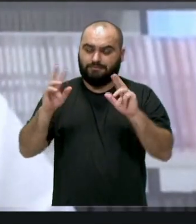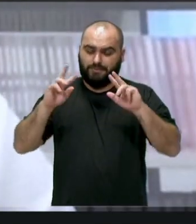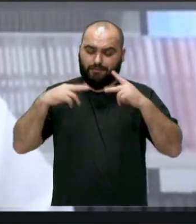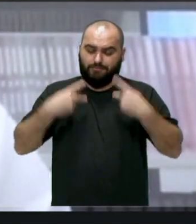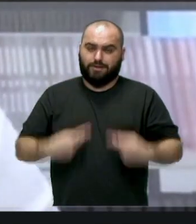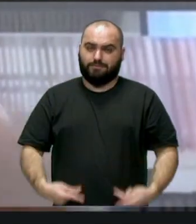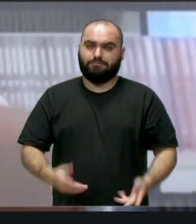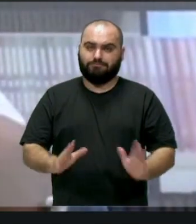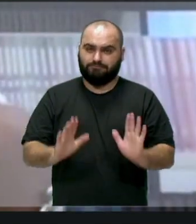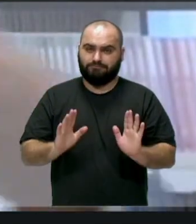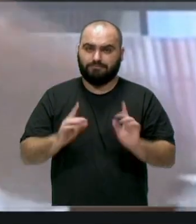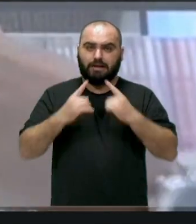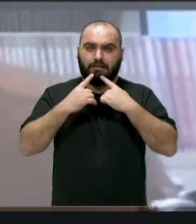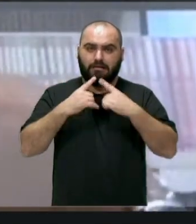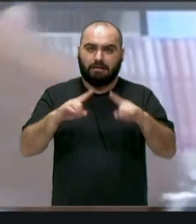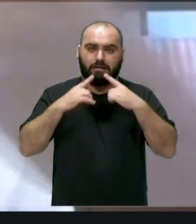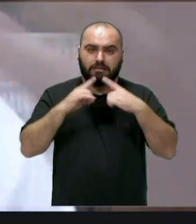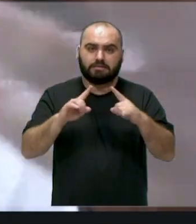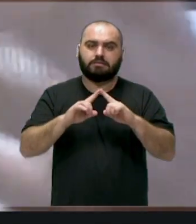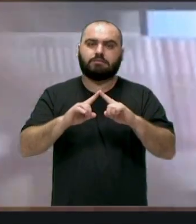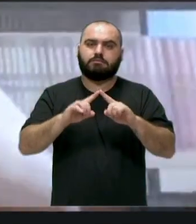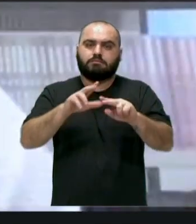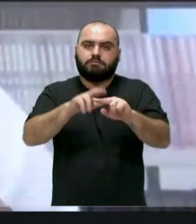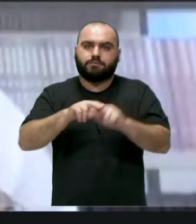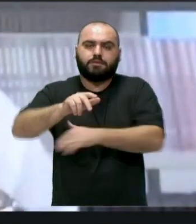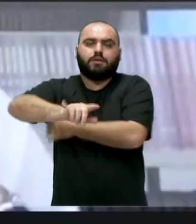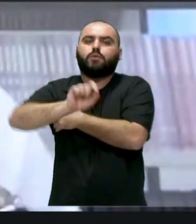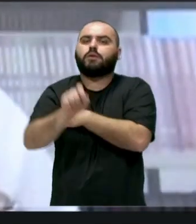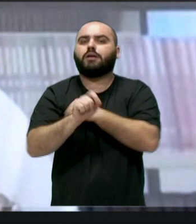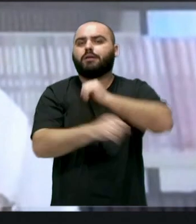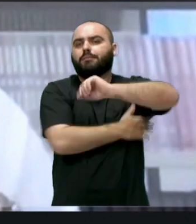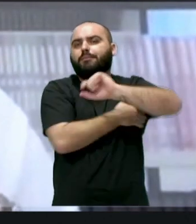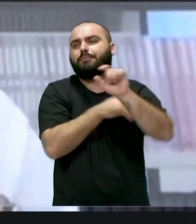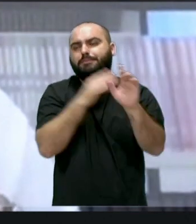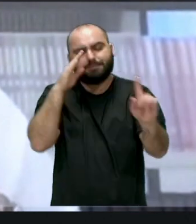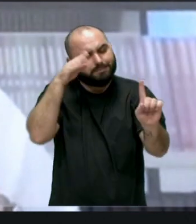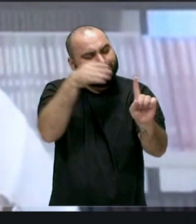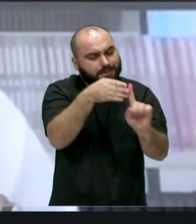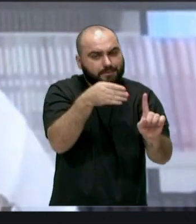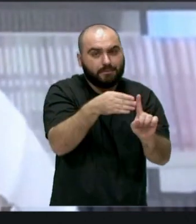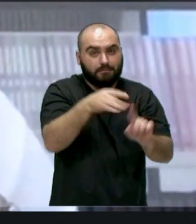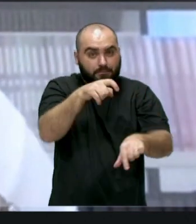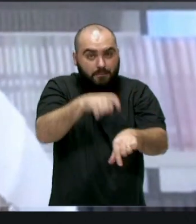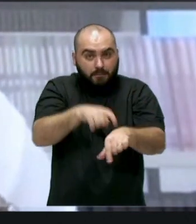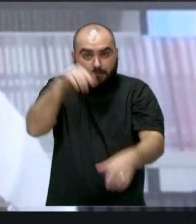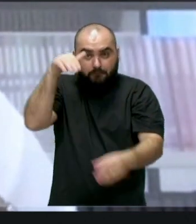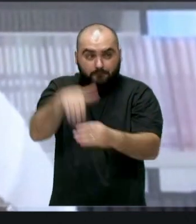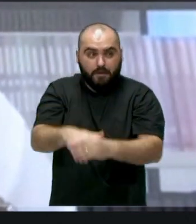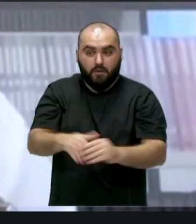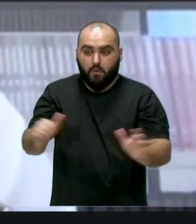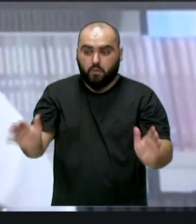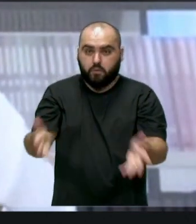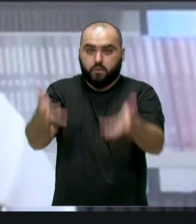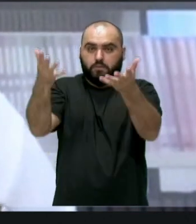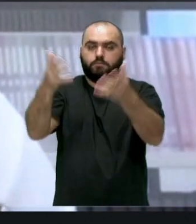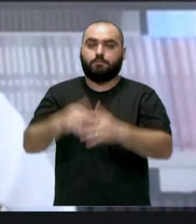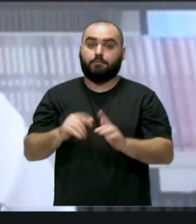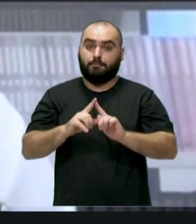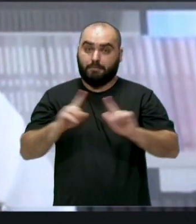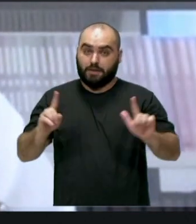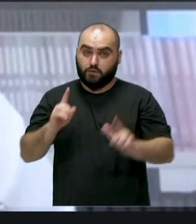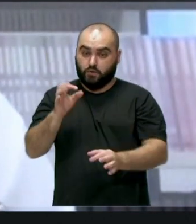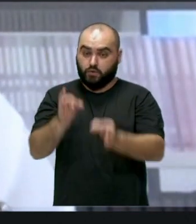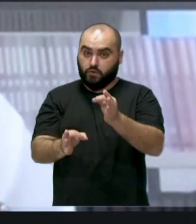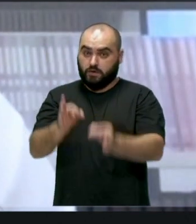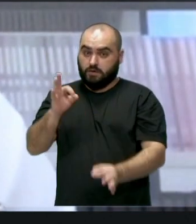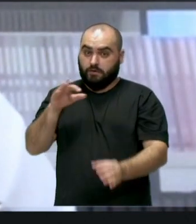as críticas, então, principalmente, se afloram num cenário político, não é? O fato é que a Justiça Eleitoral,